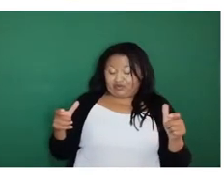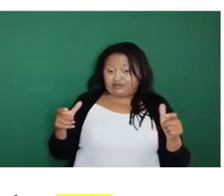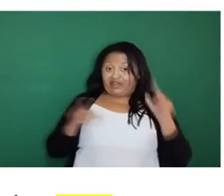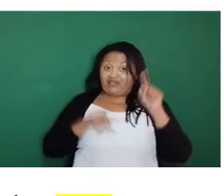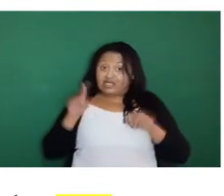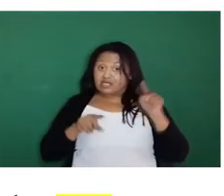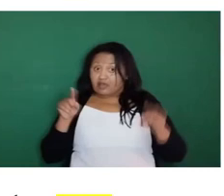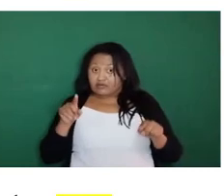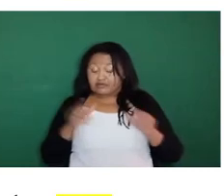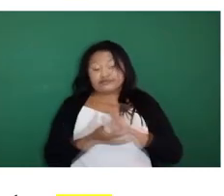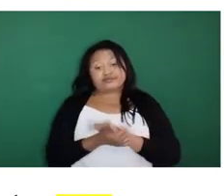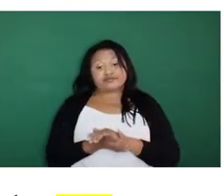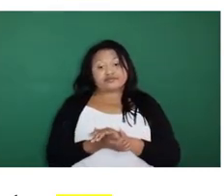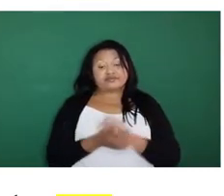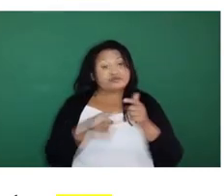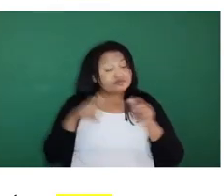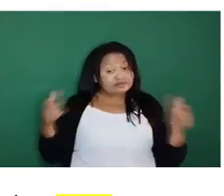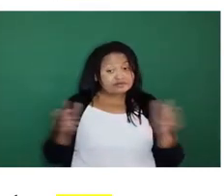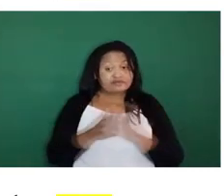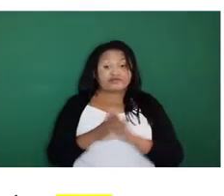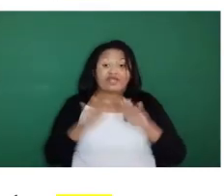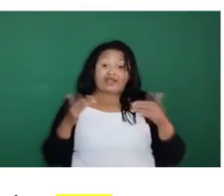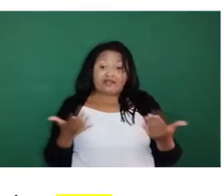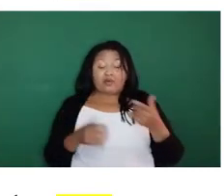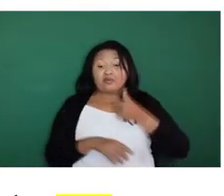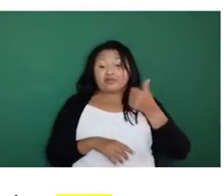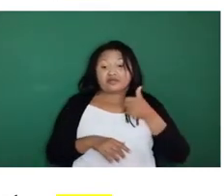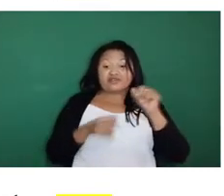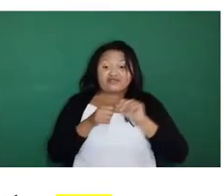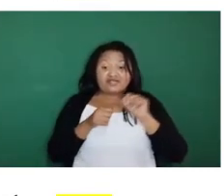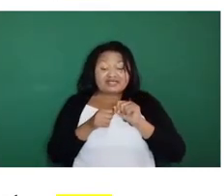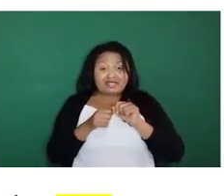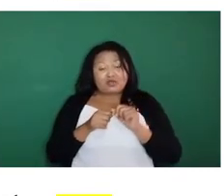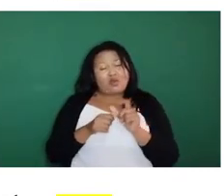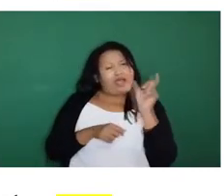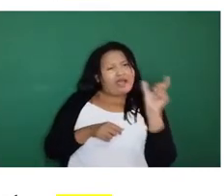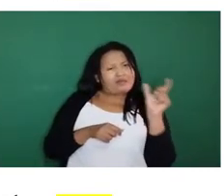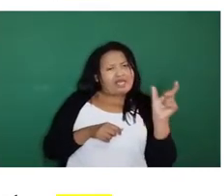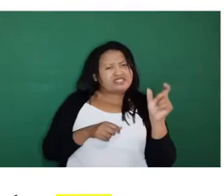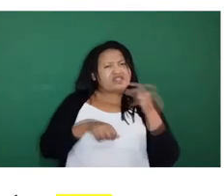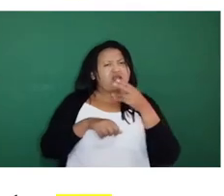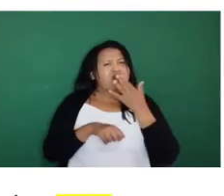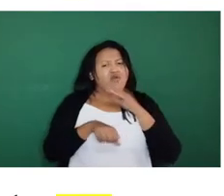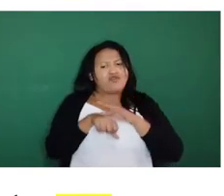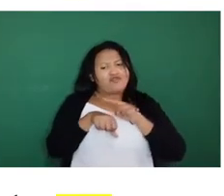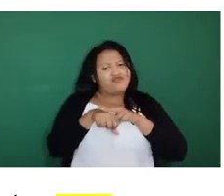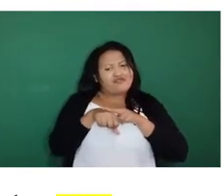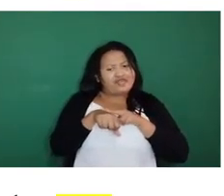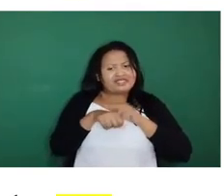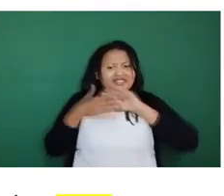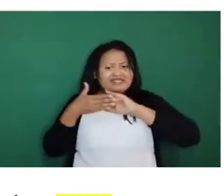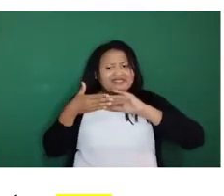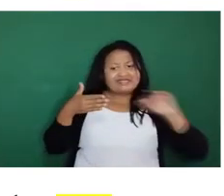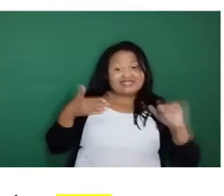volume então fazendo primeiro a parte em verde subtraindo os dois a gente tira só esse um daqui